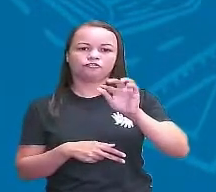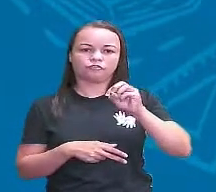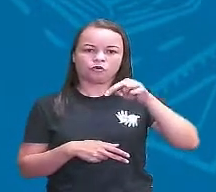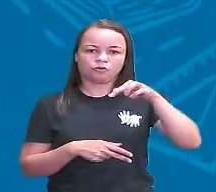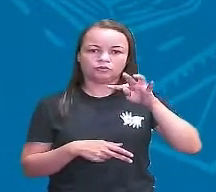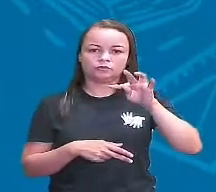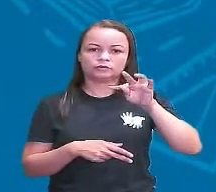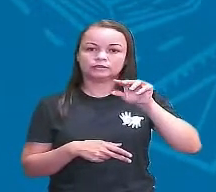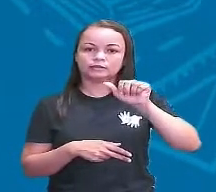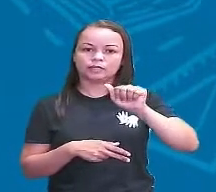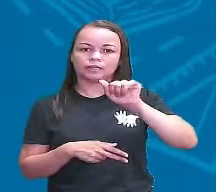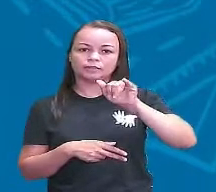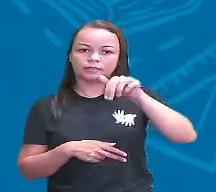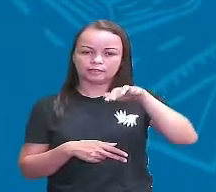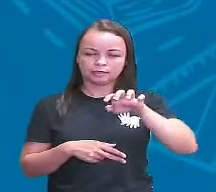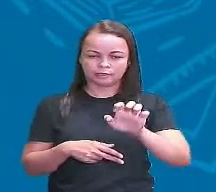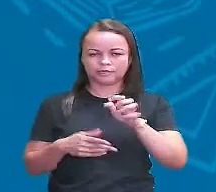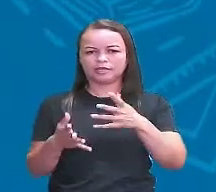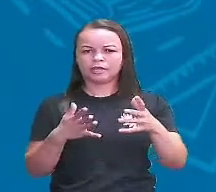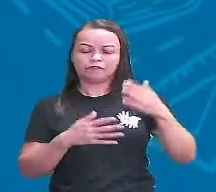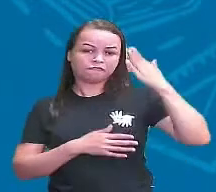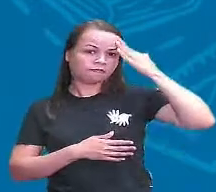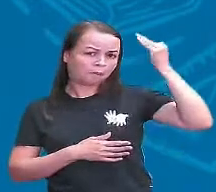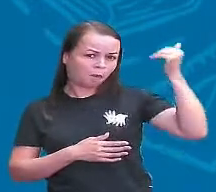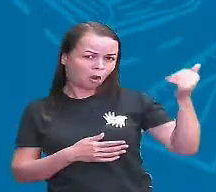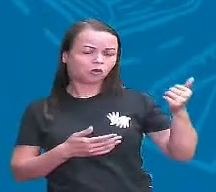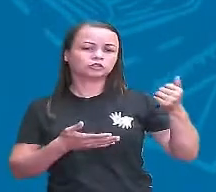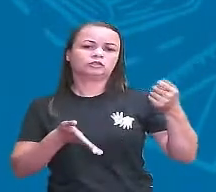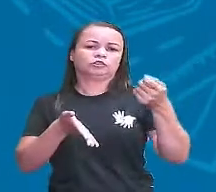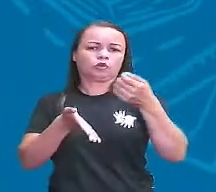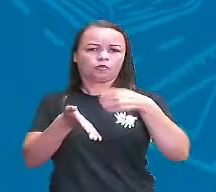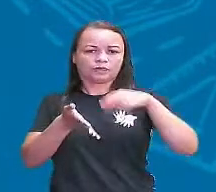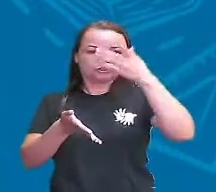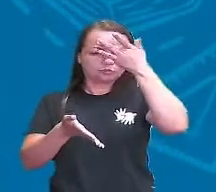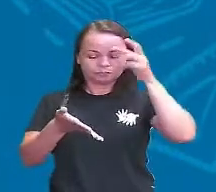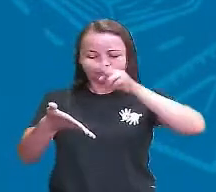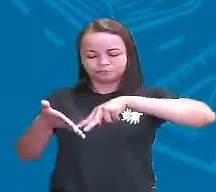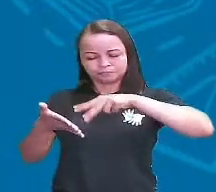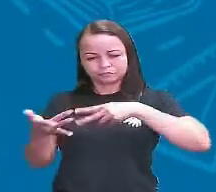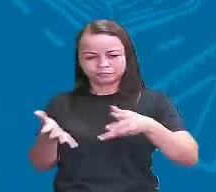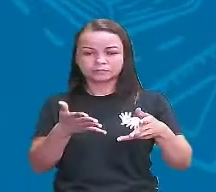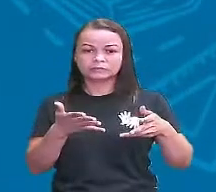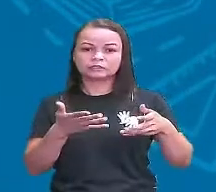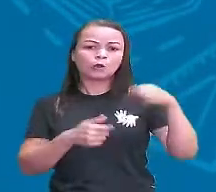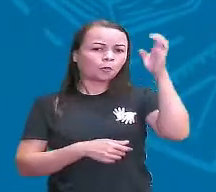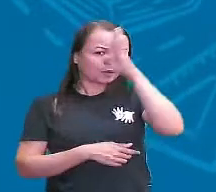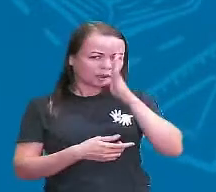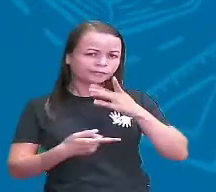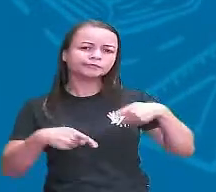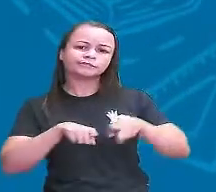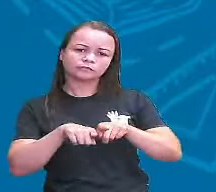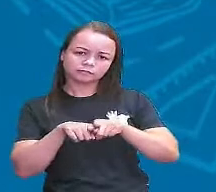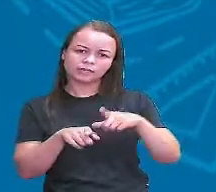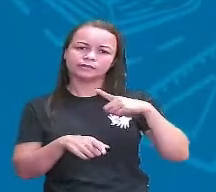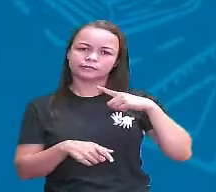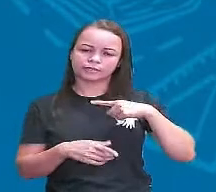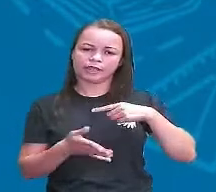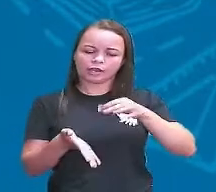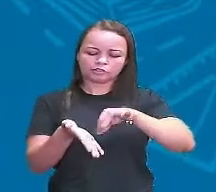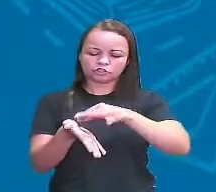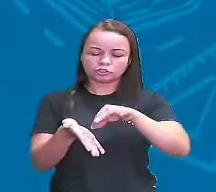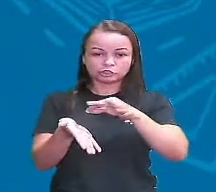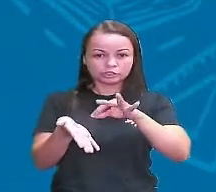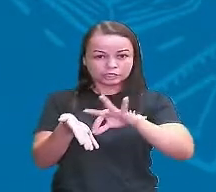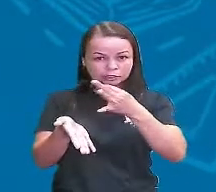mais famosos entre os leitores. No Brasil, nós também temos autores de fábula. Eu posso citar para